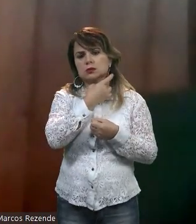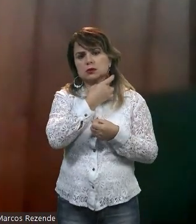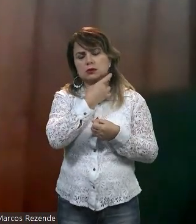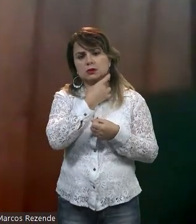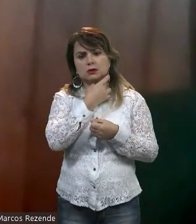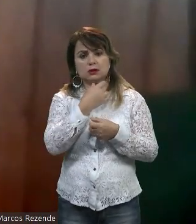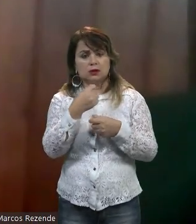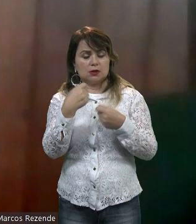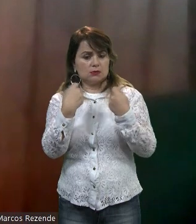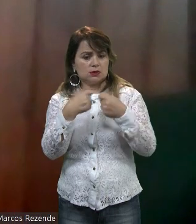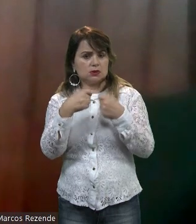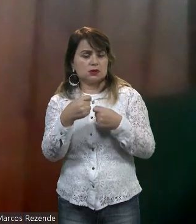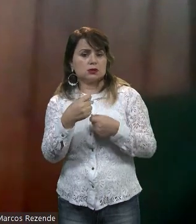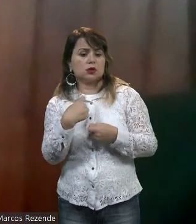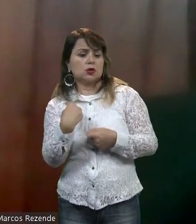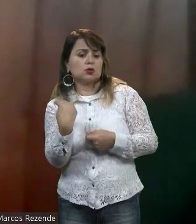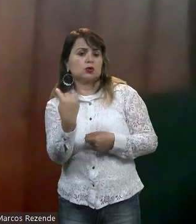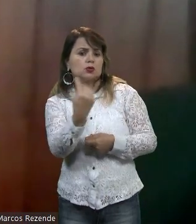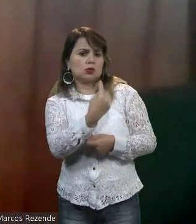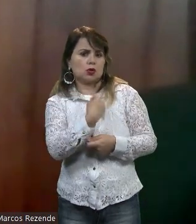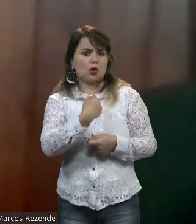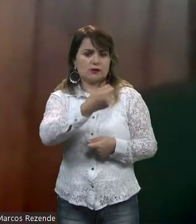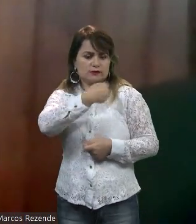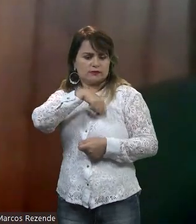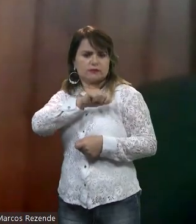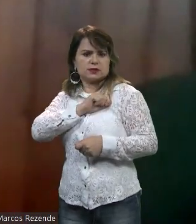não fiscalizarmos um ou outro